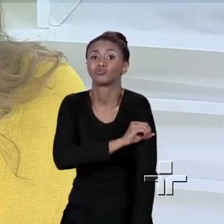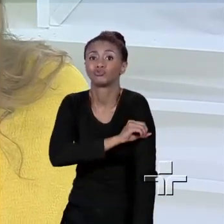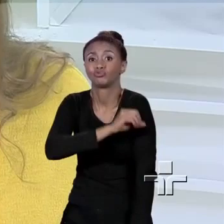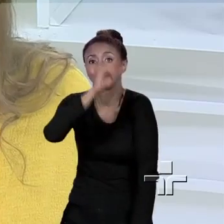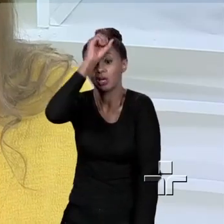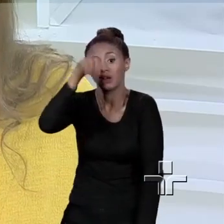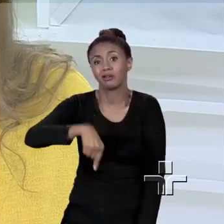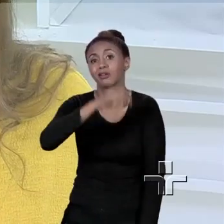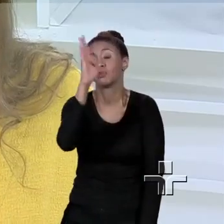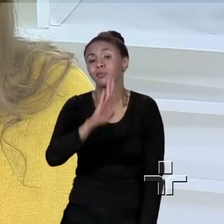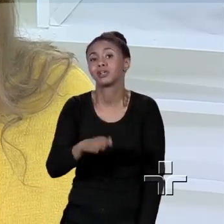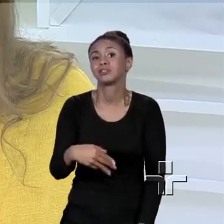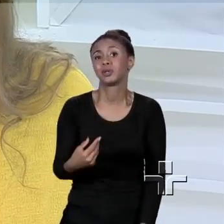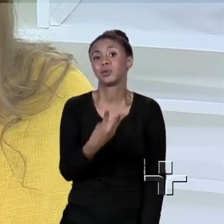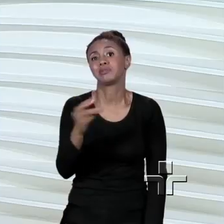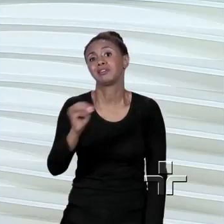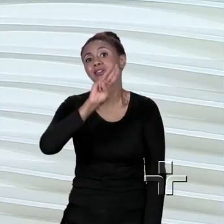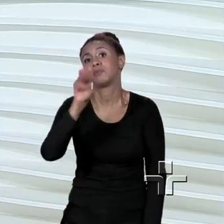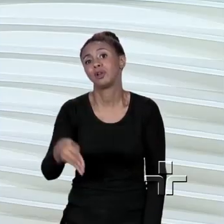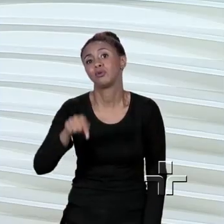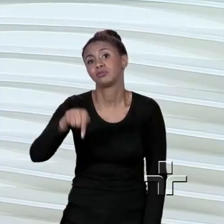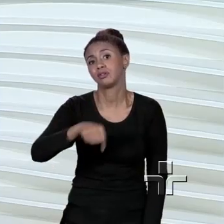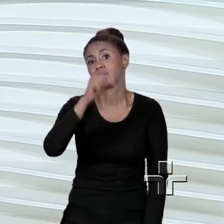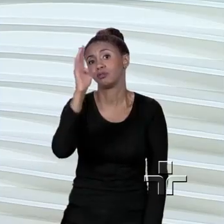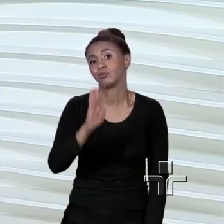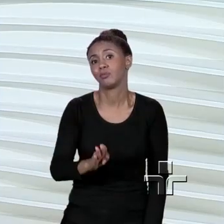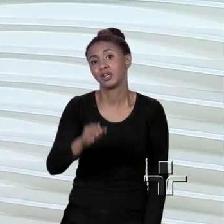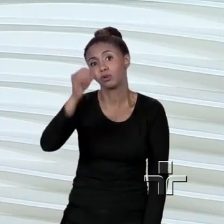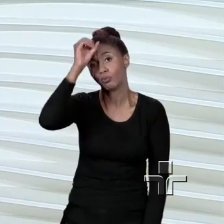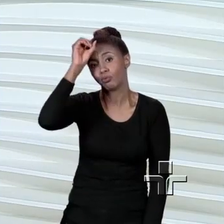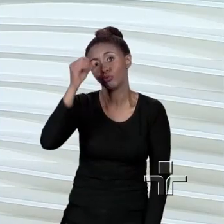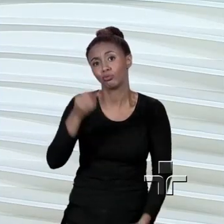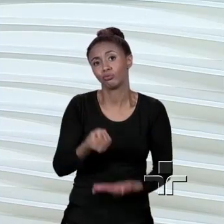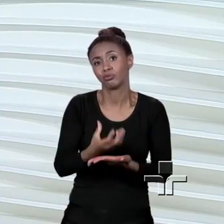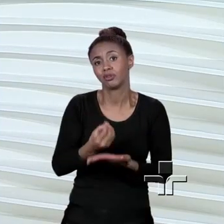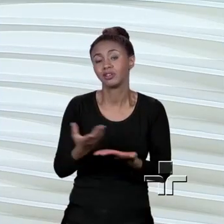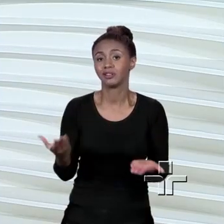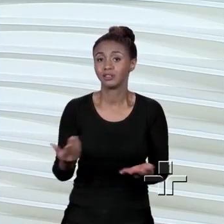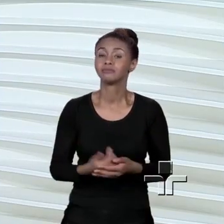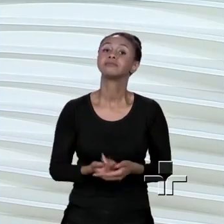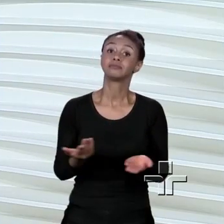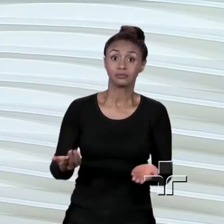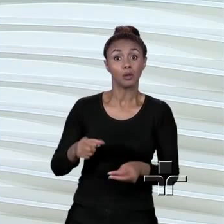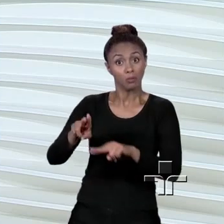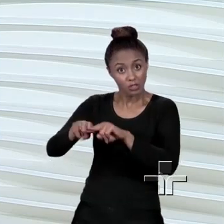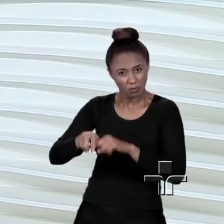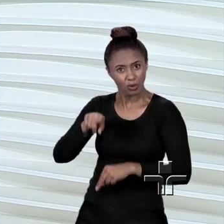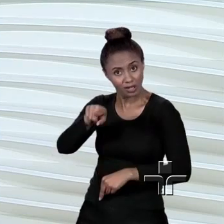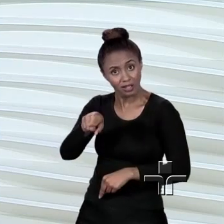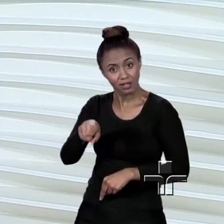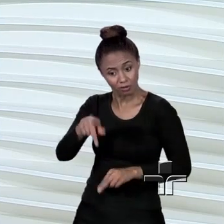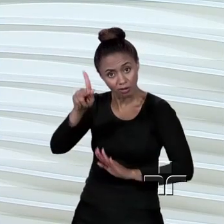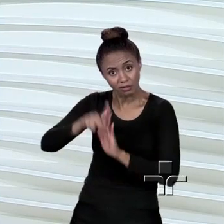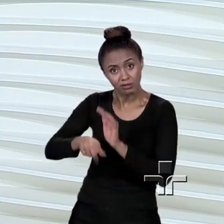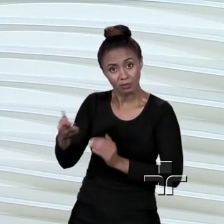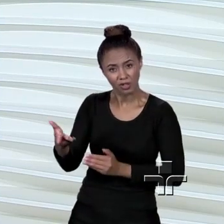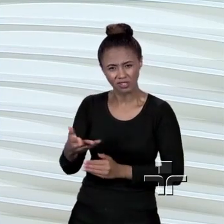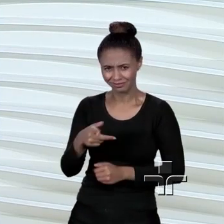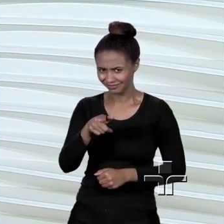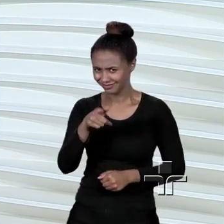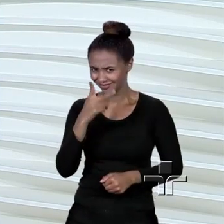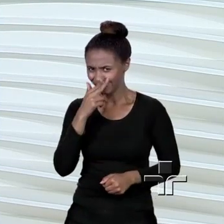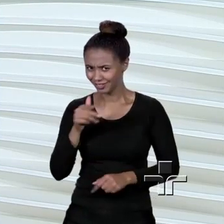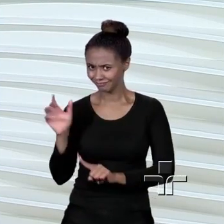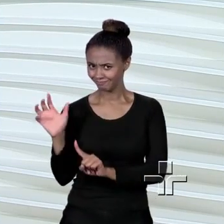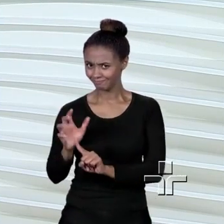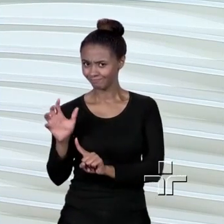Brasil. Então, assim... Mas a nomeação do ministro foi muito baseada por causa da defesa que ele fez desse projeto. A senhora não acha que tem uma força